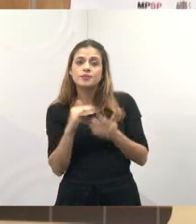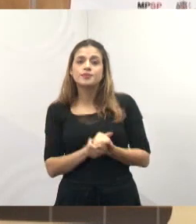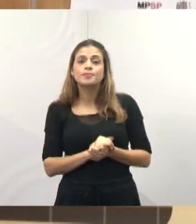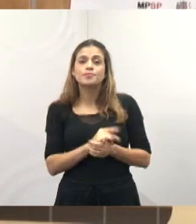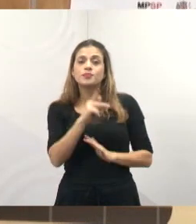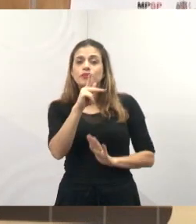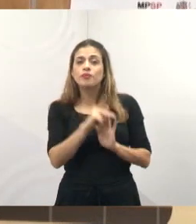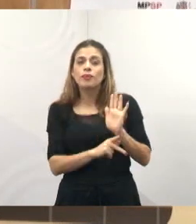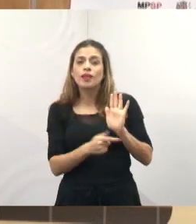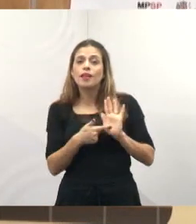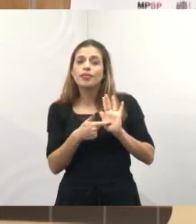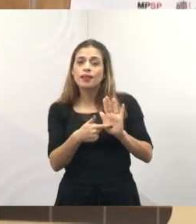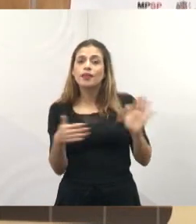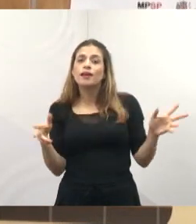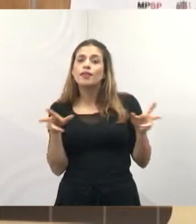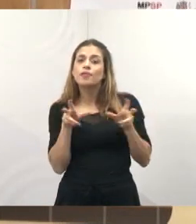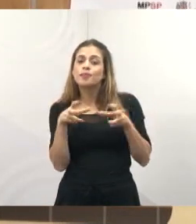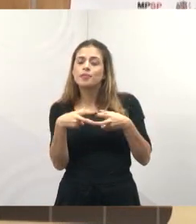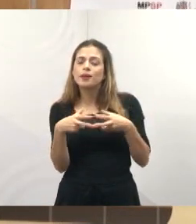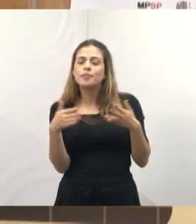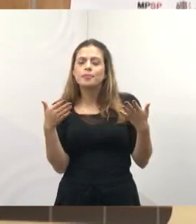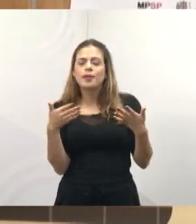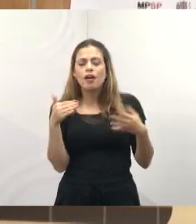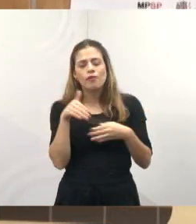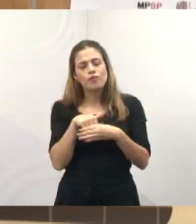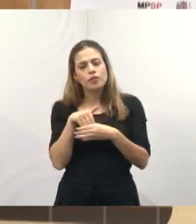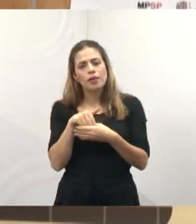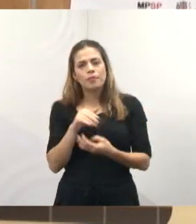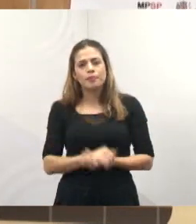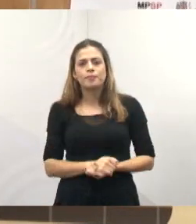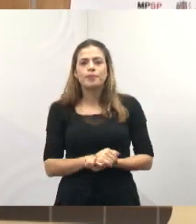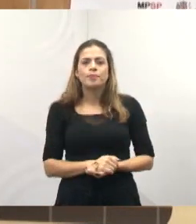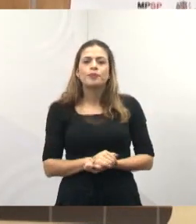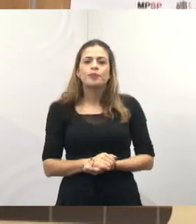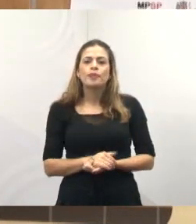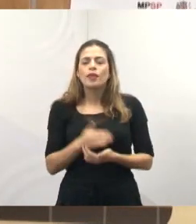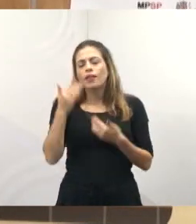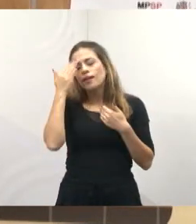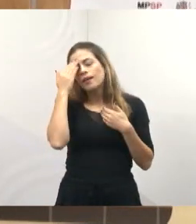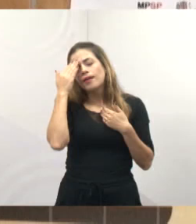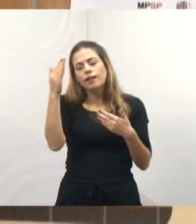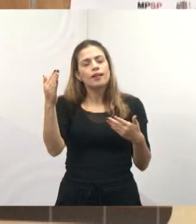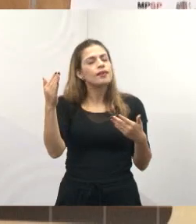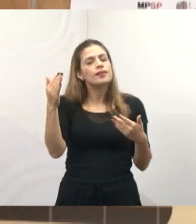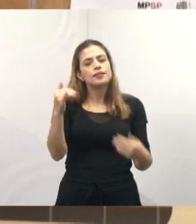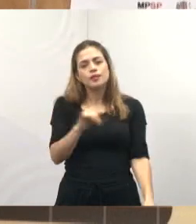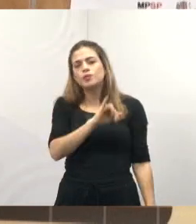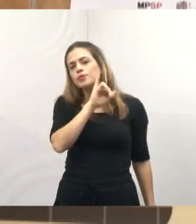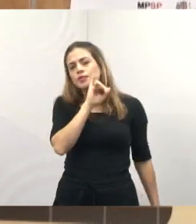esse projeto que está aqui na casa hoje. Mas quero agradecer muito a Isaías Santana